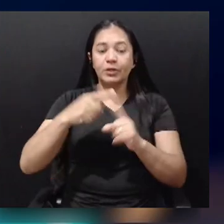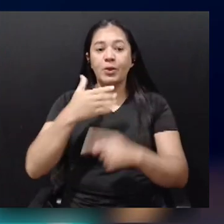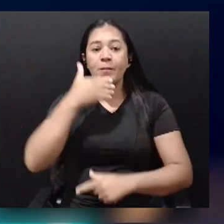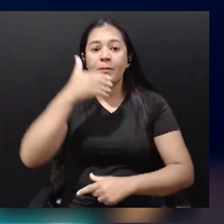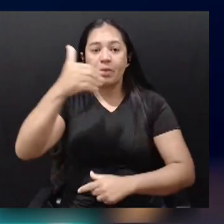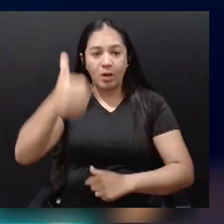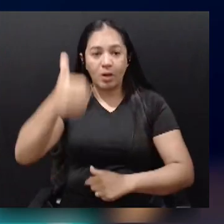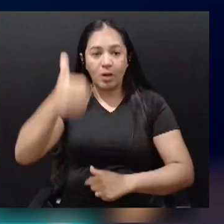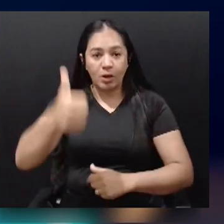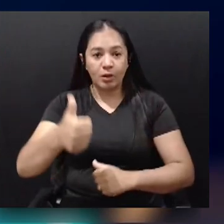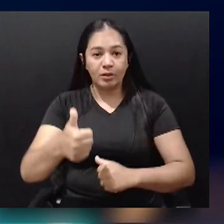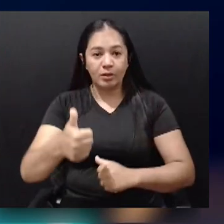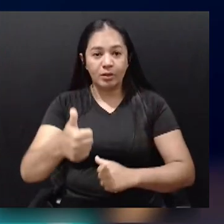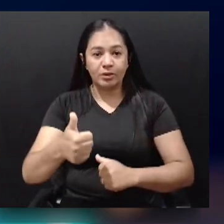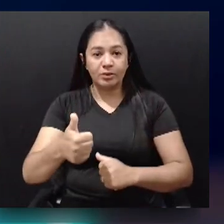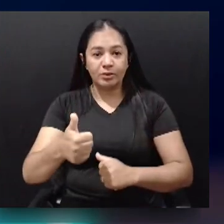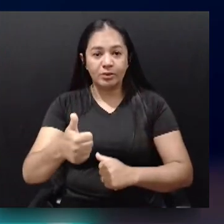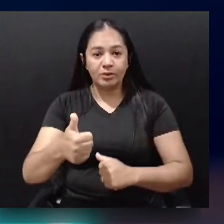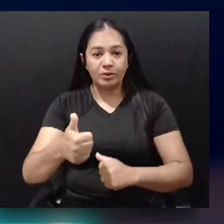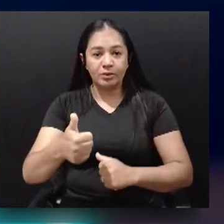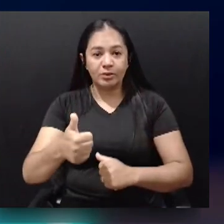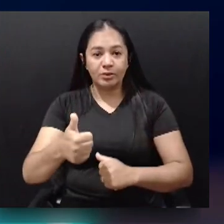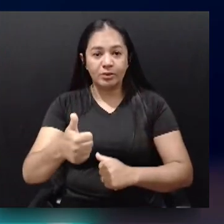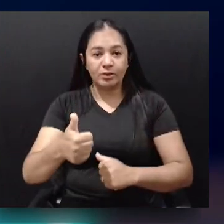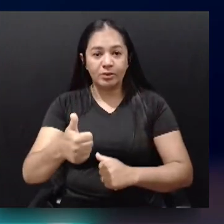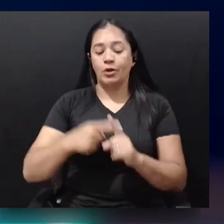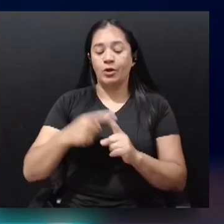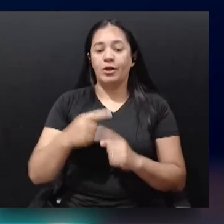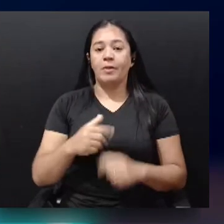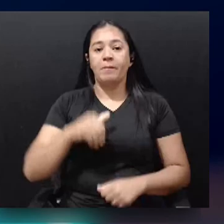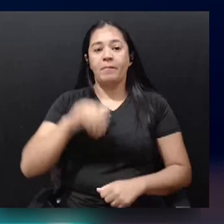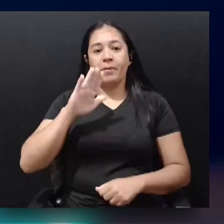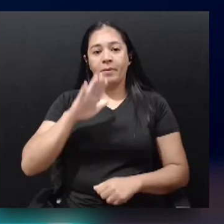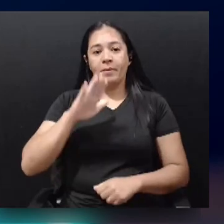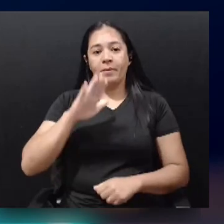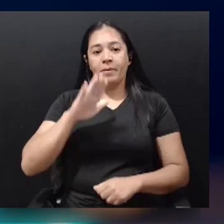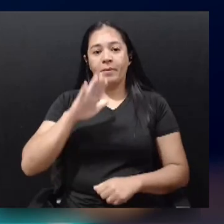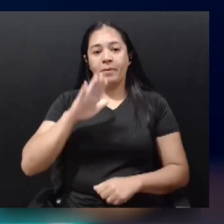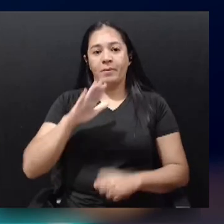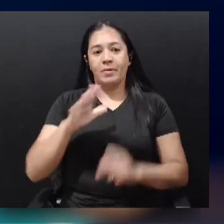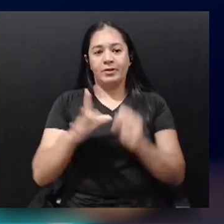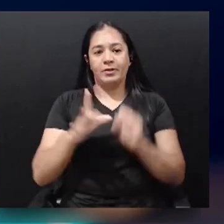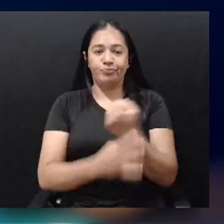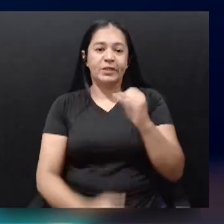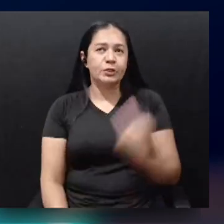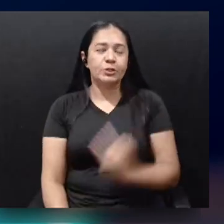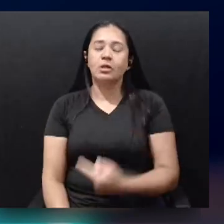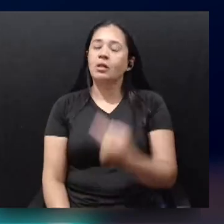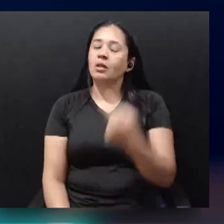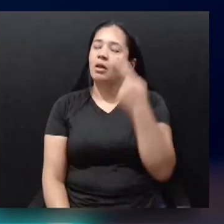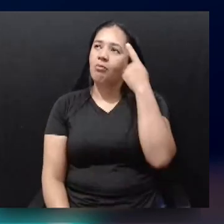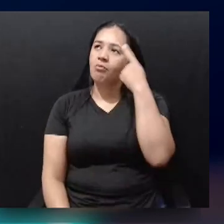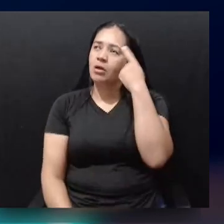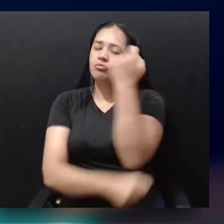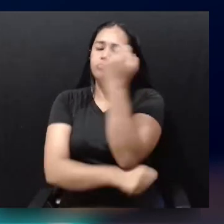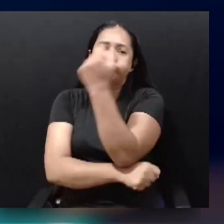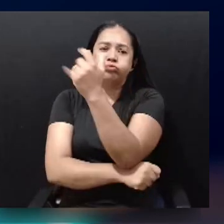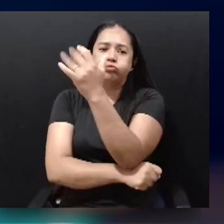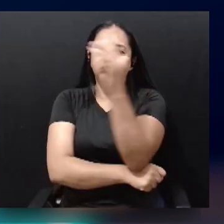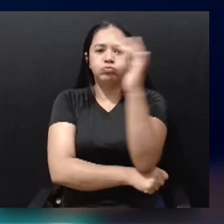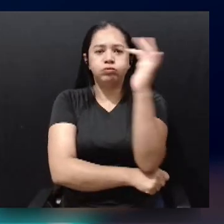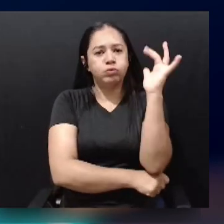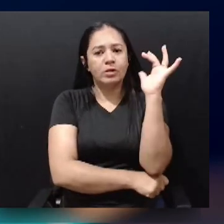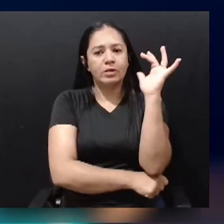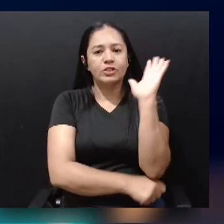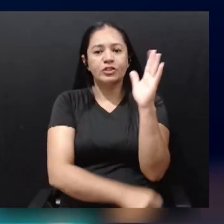série de coisas. O clima mais seguro, mais estável. Quando a gente pensa numa floresta, a primeira coisa que vem já é a região